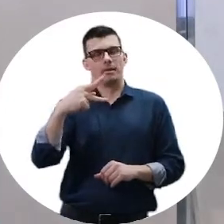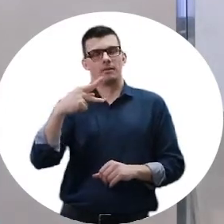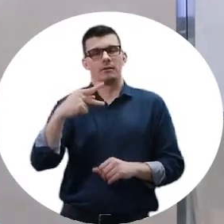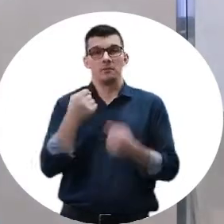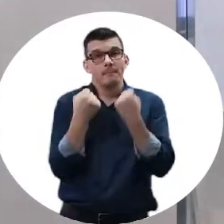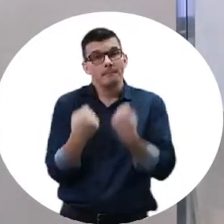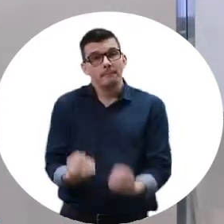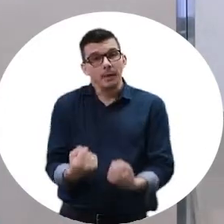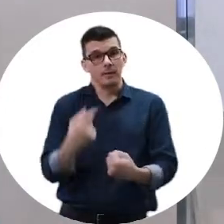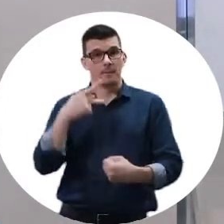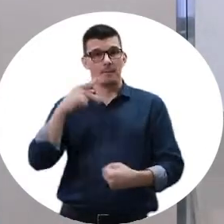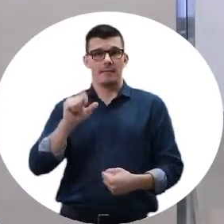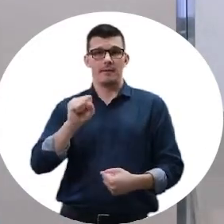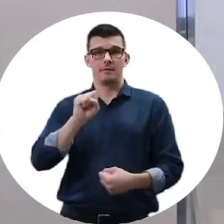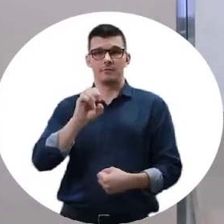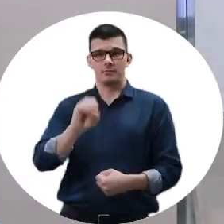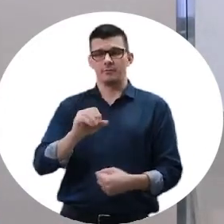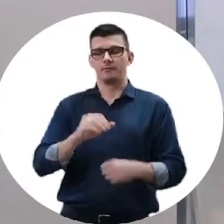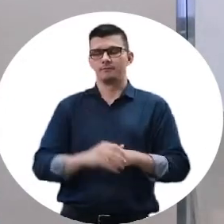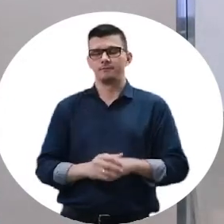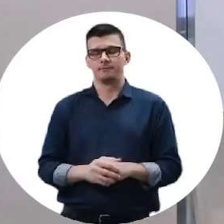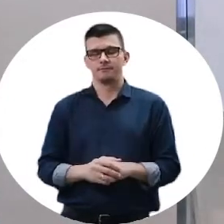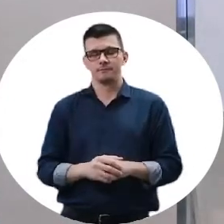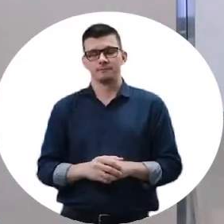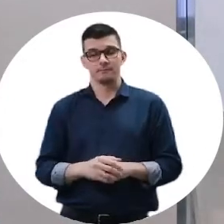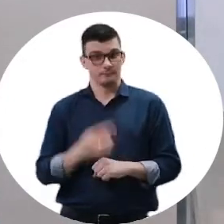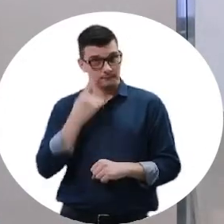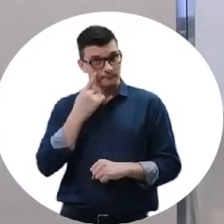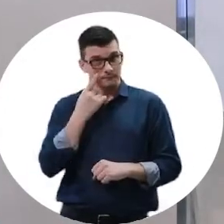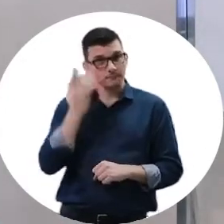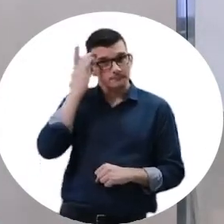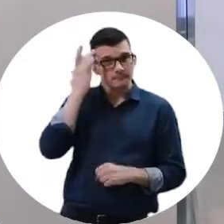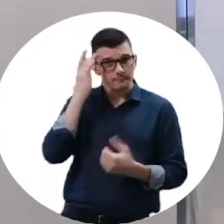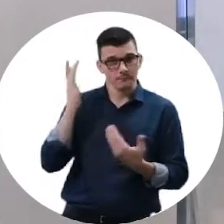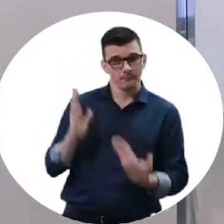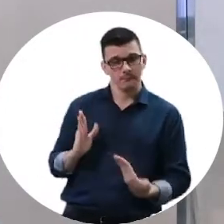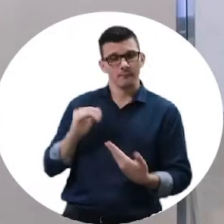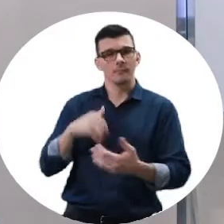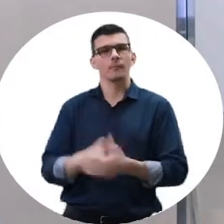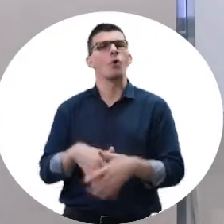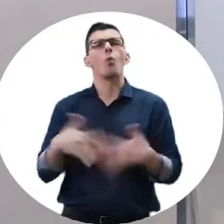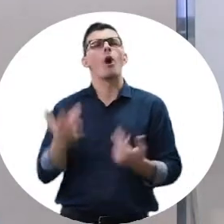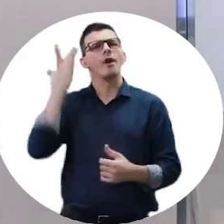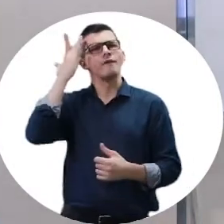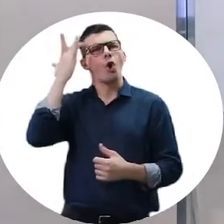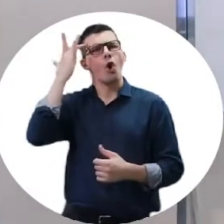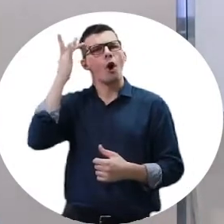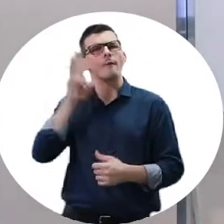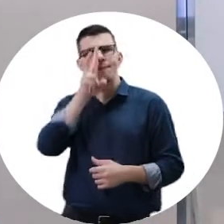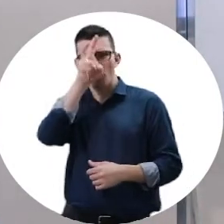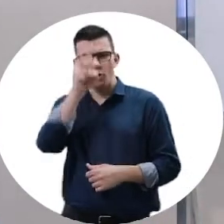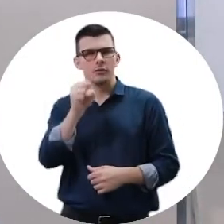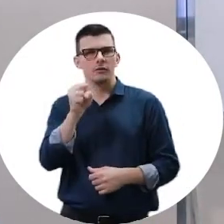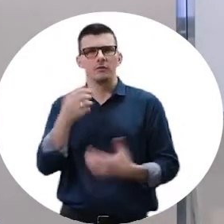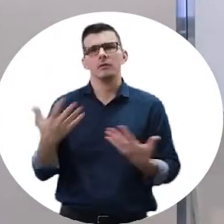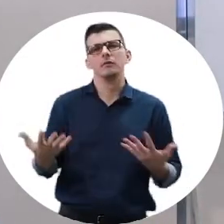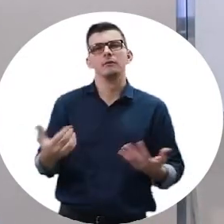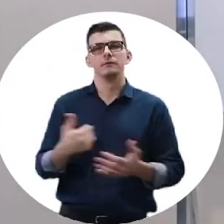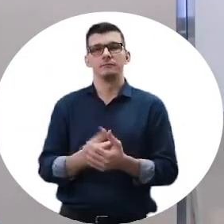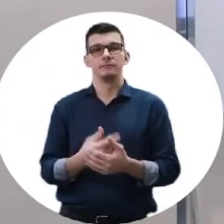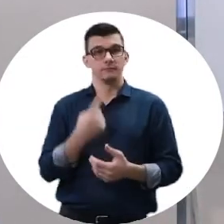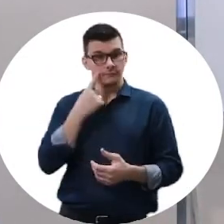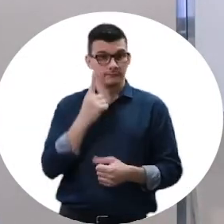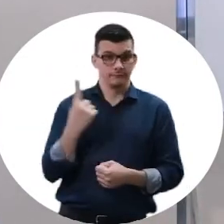peso. Então, esse aqui é o menos P, é o peso. Qual é a fórmula de força?